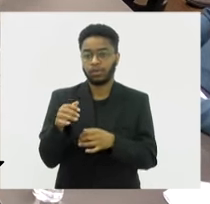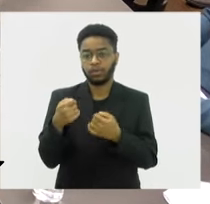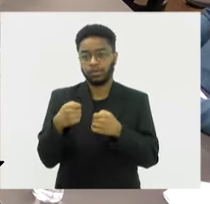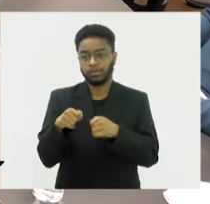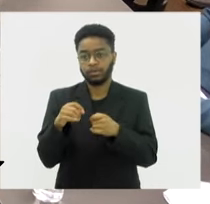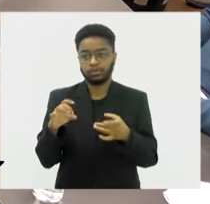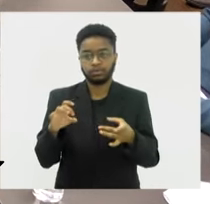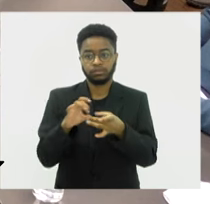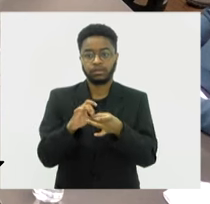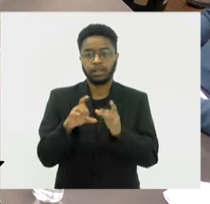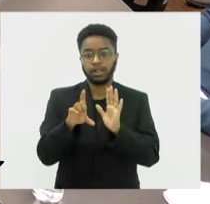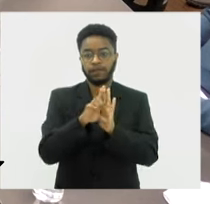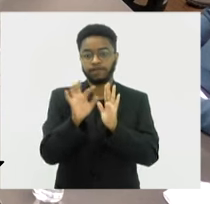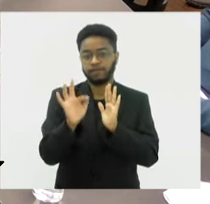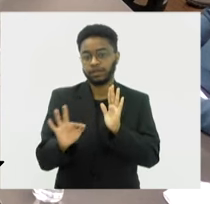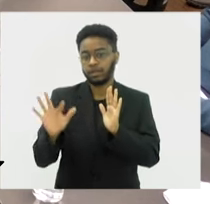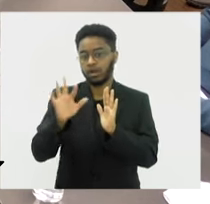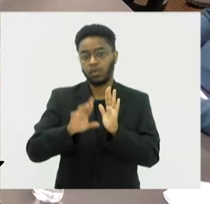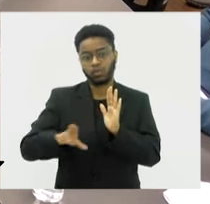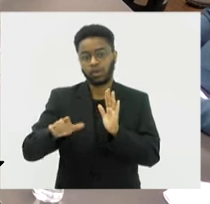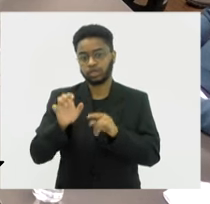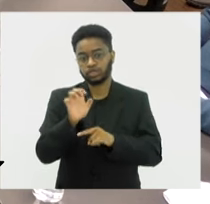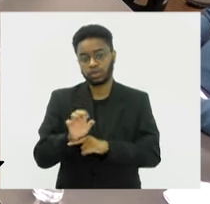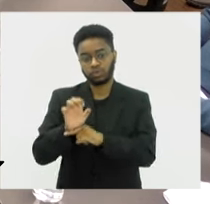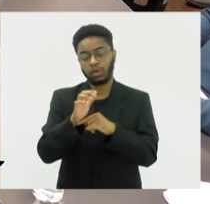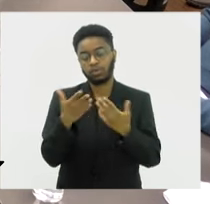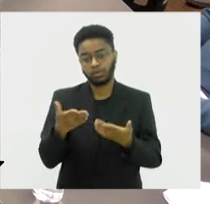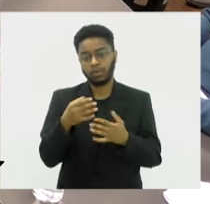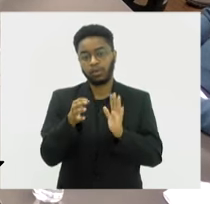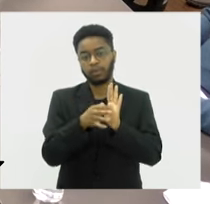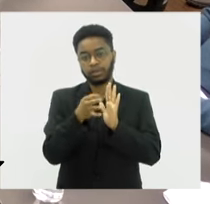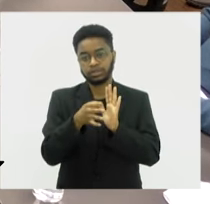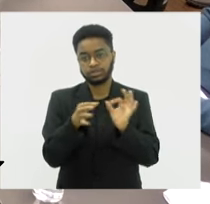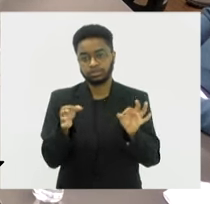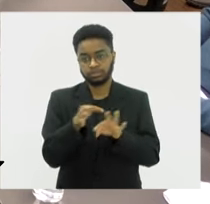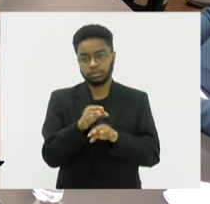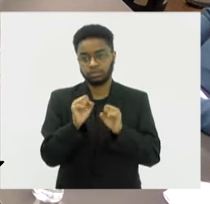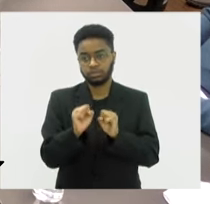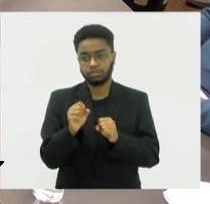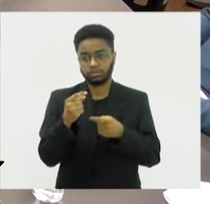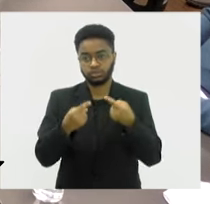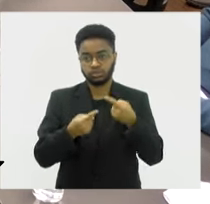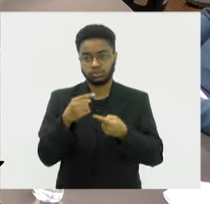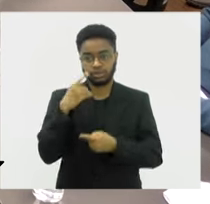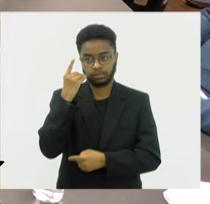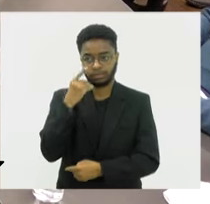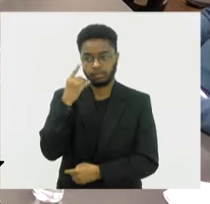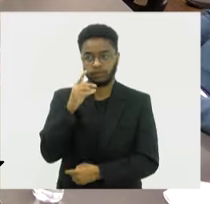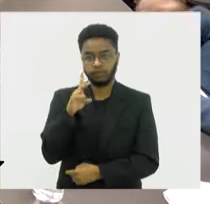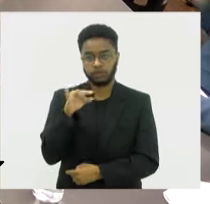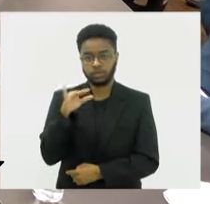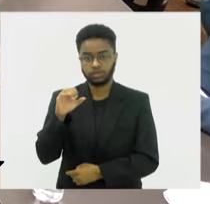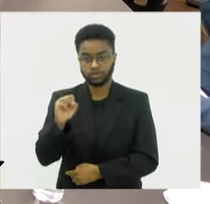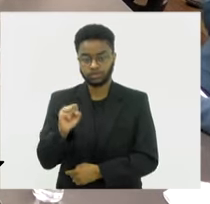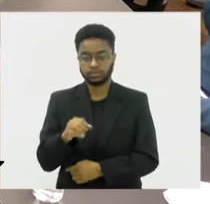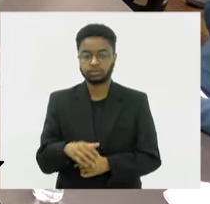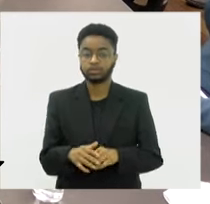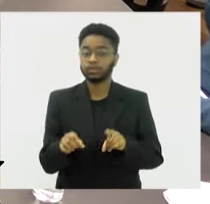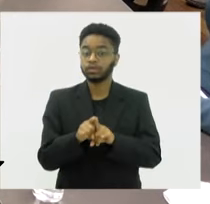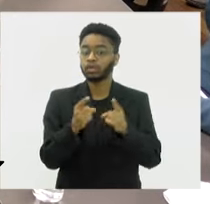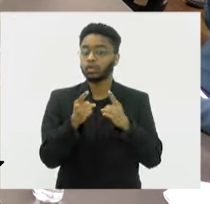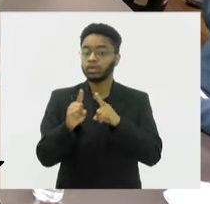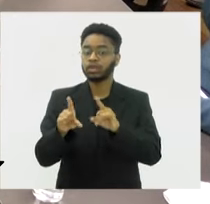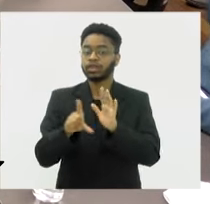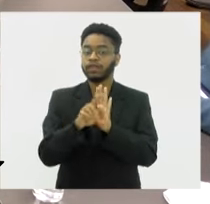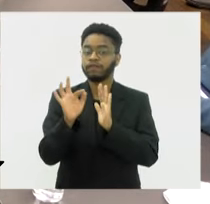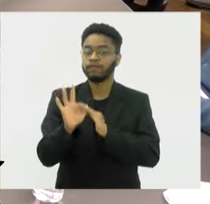lei federal e não estadual. Esse é o parecer em discussão, deputado Cozzolino. Para discutir também. Senhor presidente, também contraria a Lei